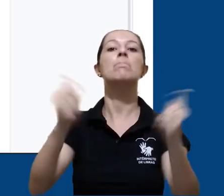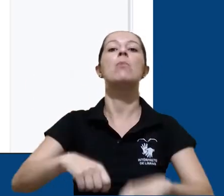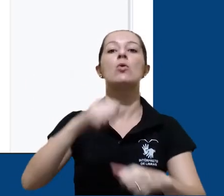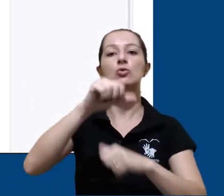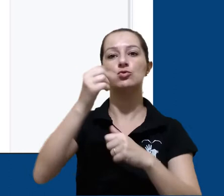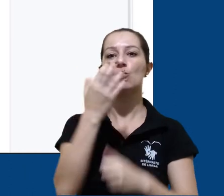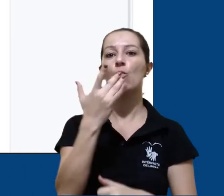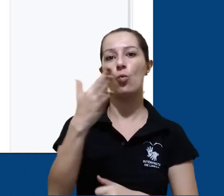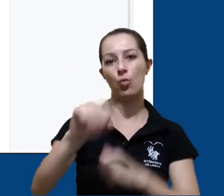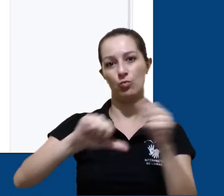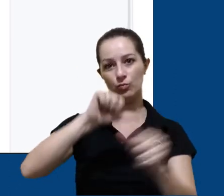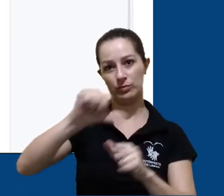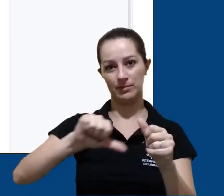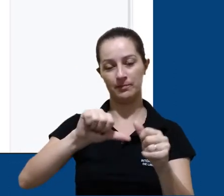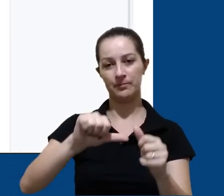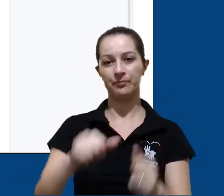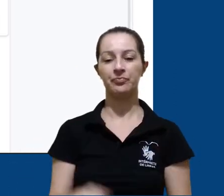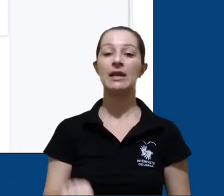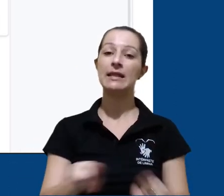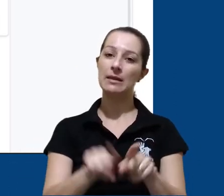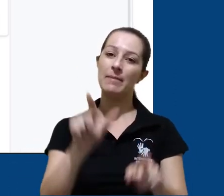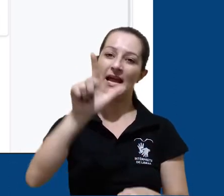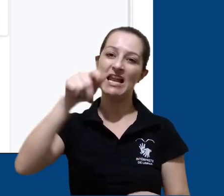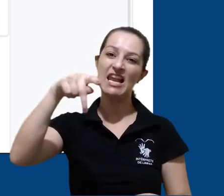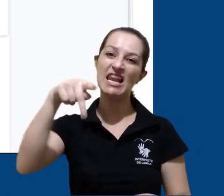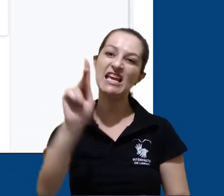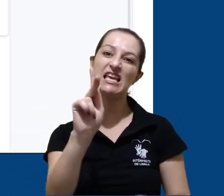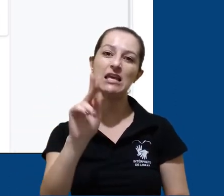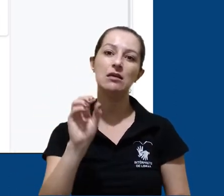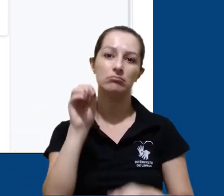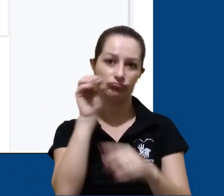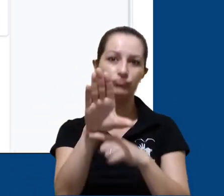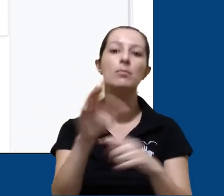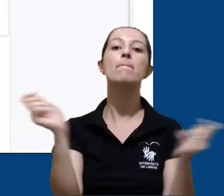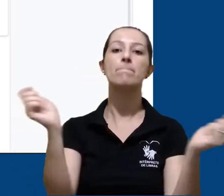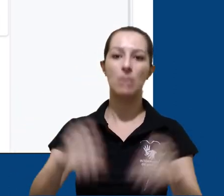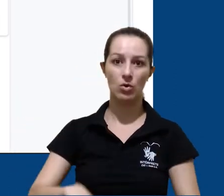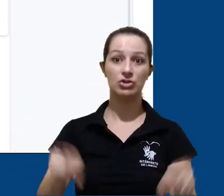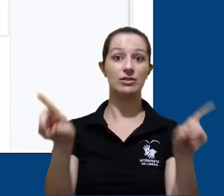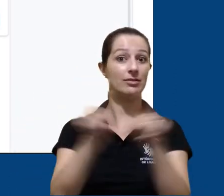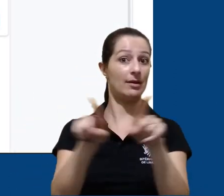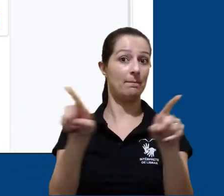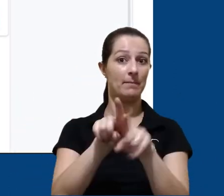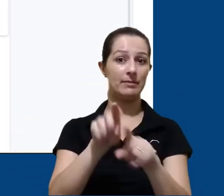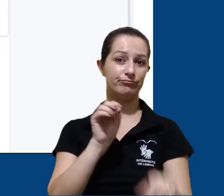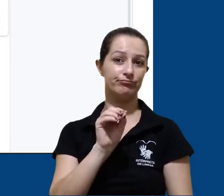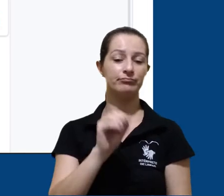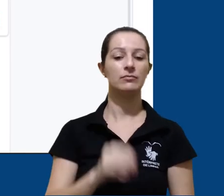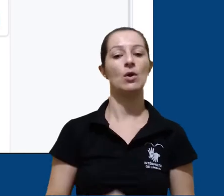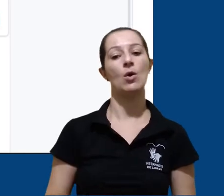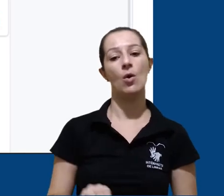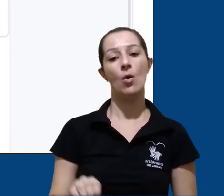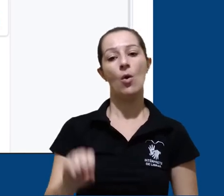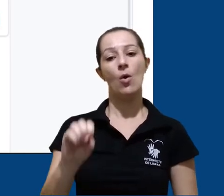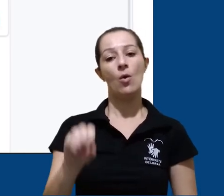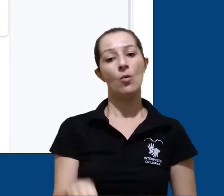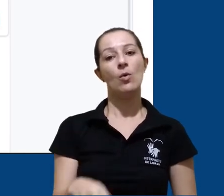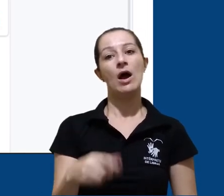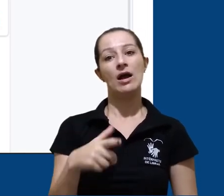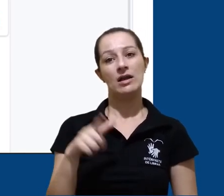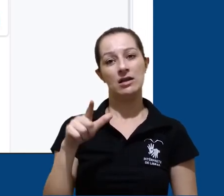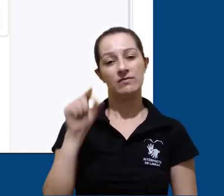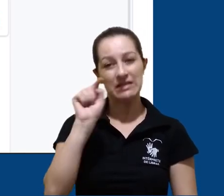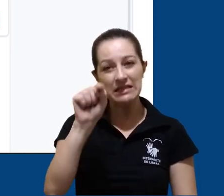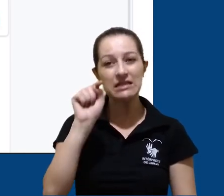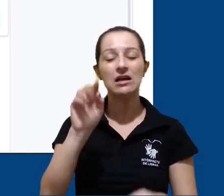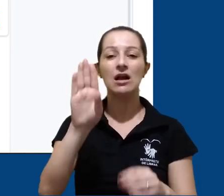barra de ferramentas temos a opção inserir link quando clicamos uma barra de endereço e será que podemos inserir uma url que